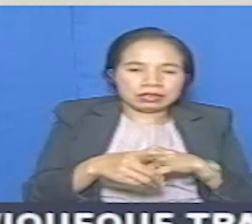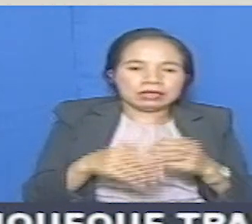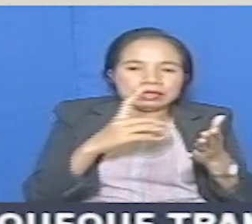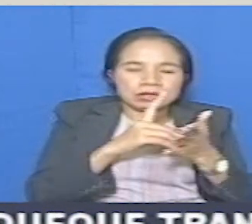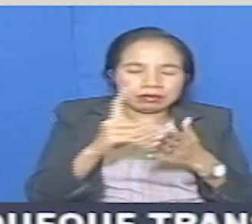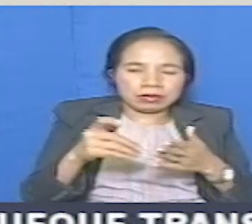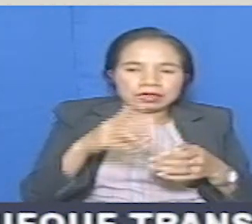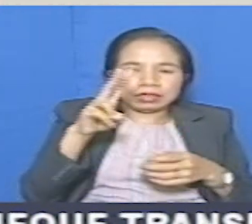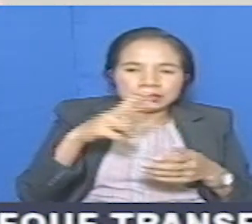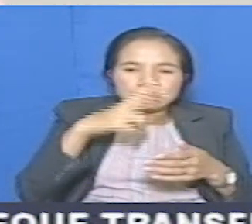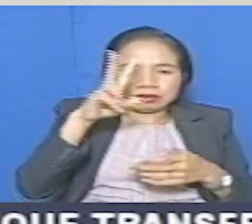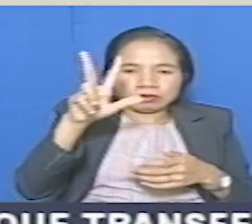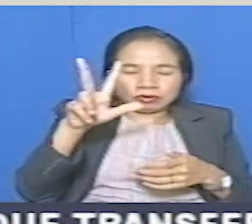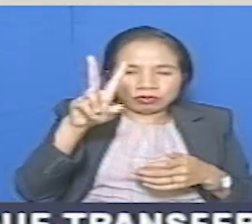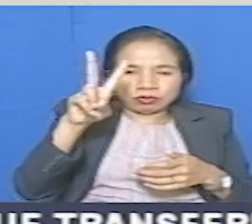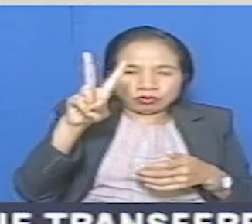semana ida da rua liwa,